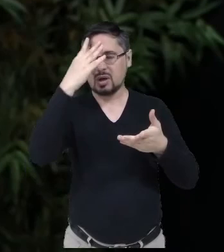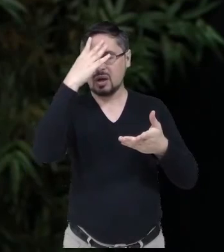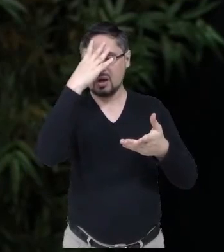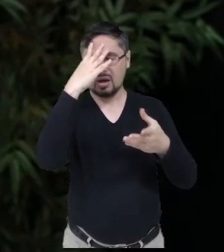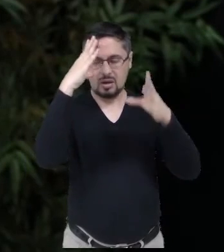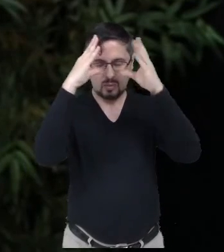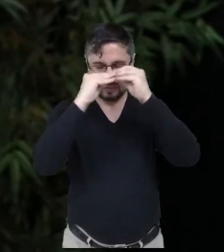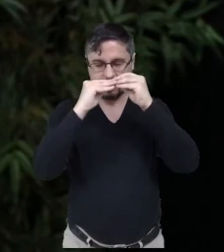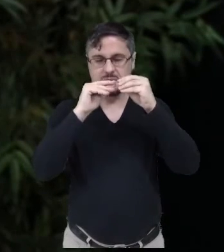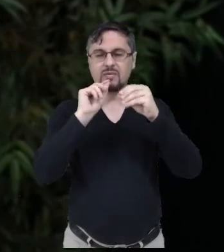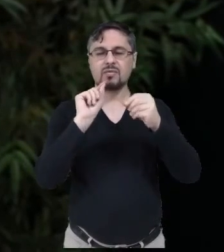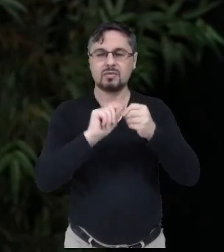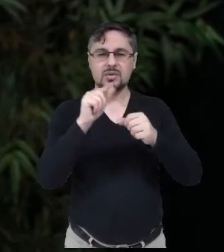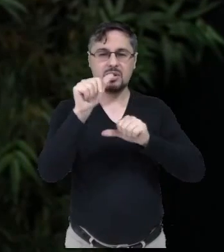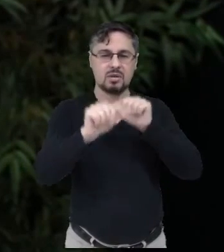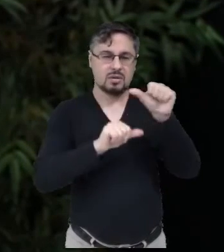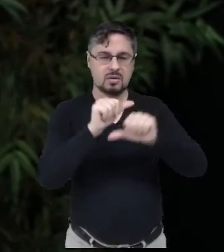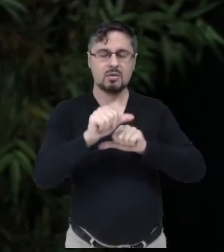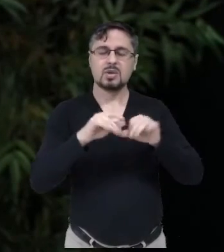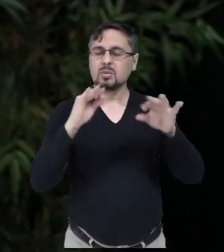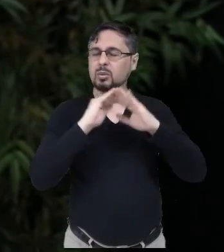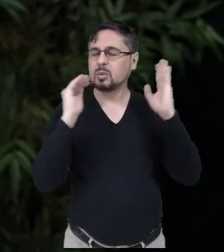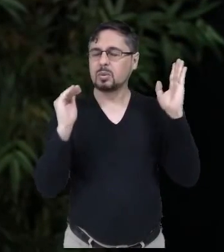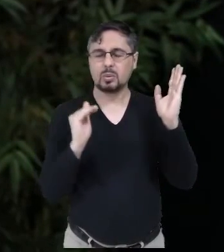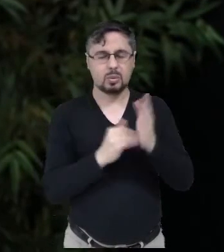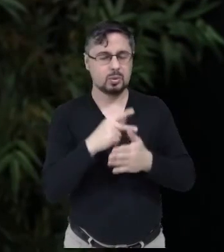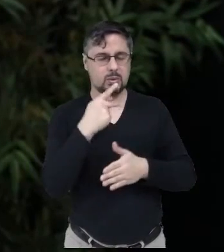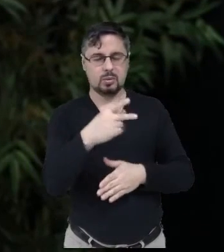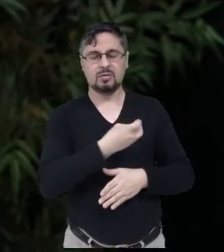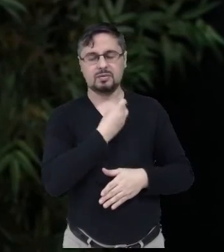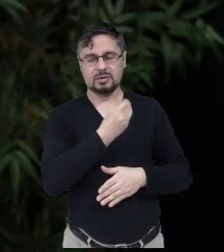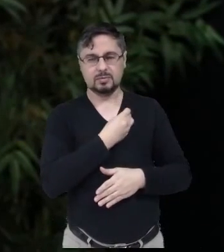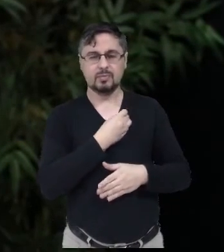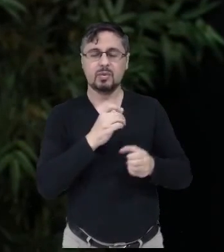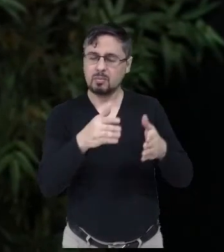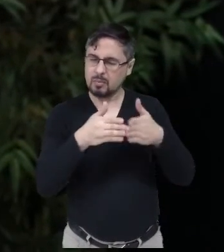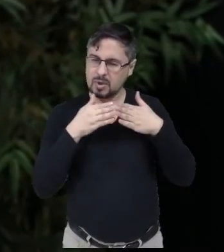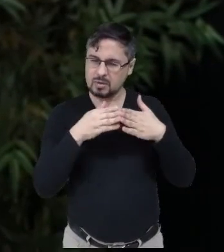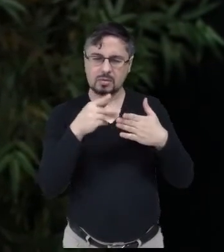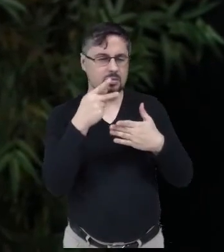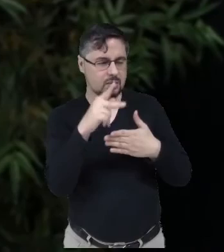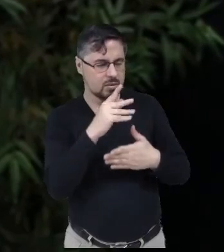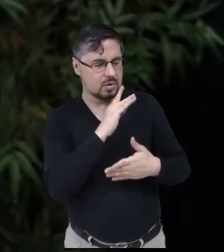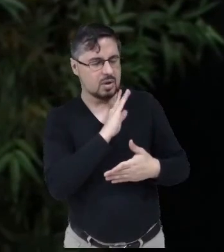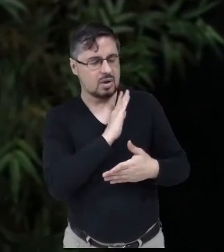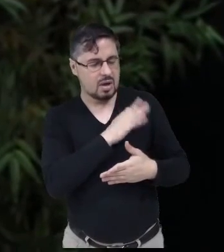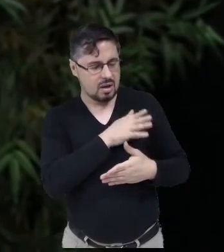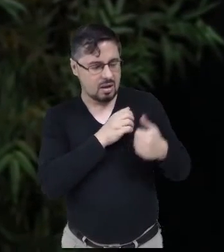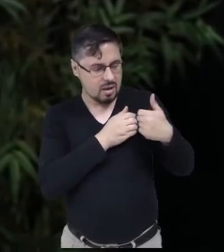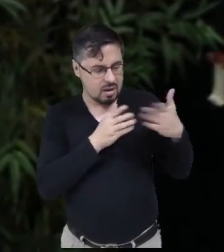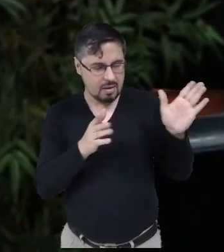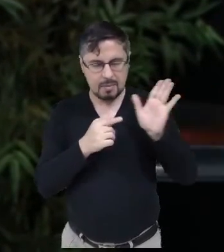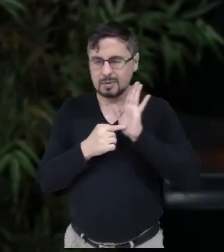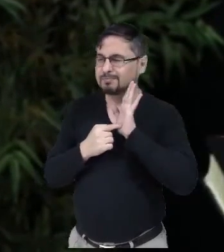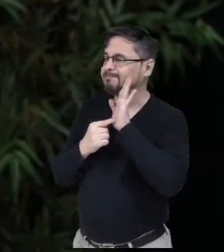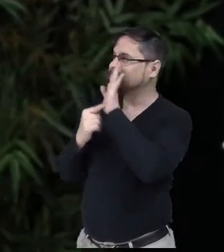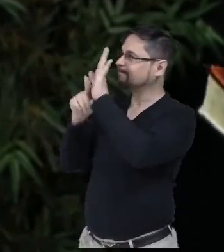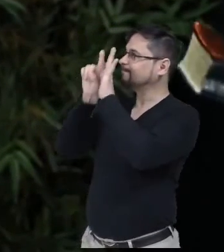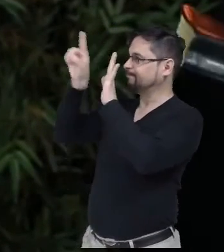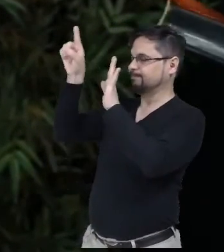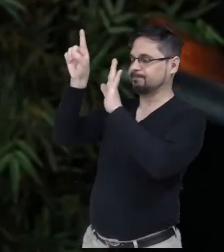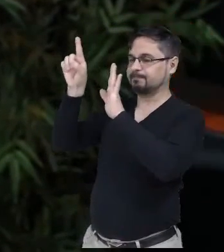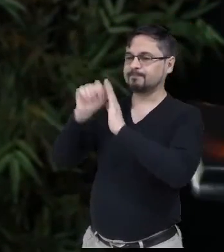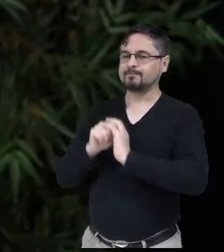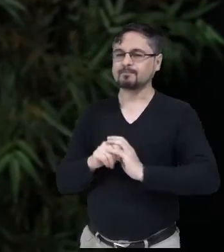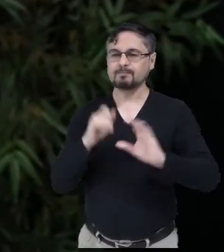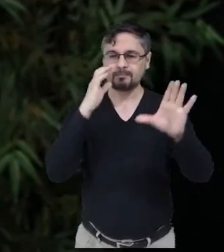completa e cabal. E eu quero apelar ao seu coração para que você se abra plenamente na presença do Senhor. Nós vamos cantar